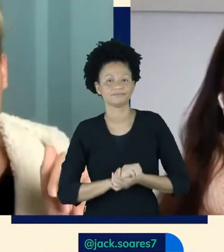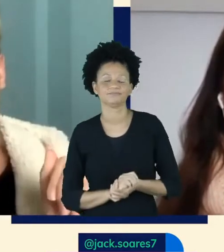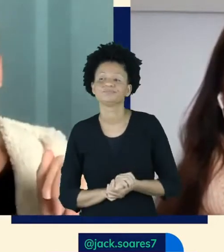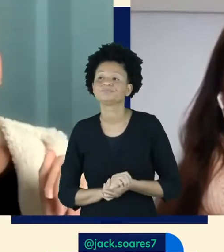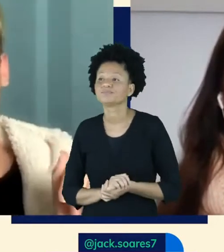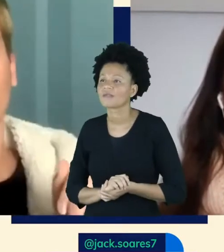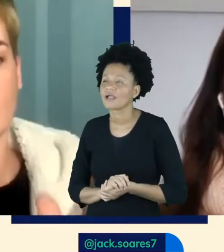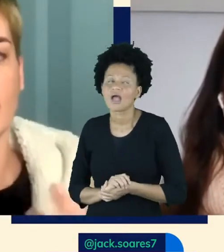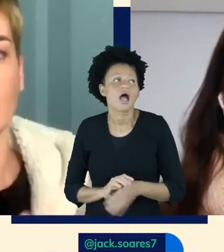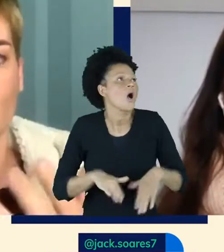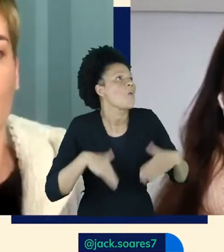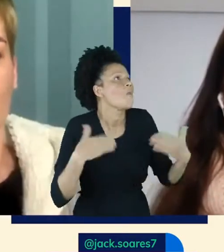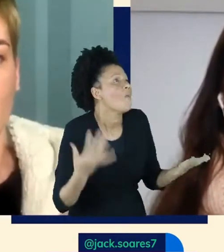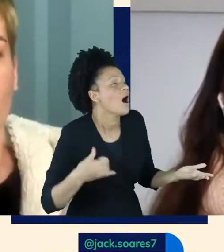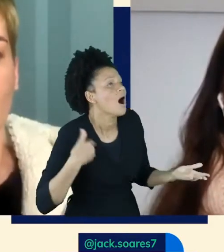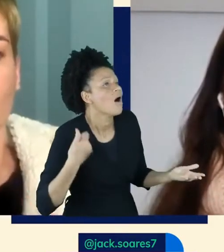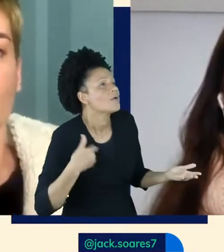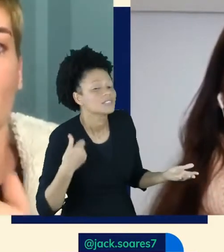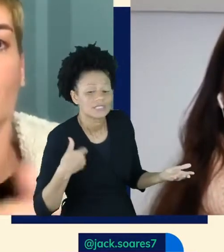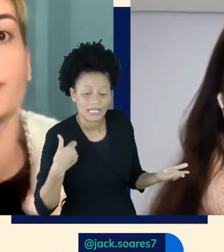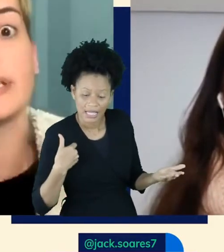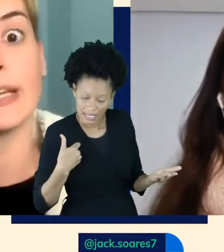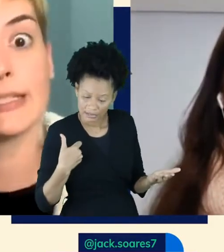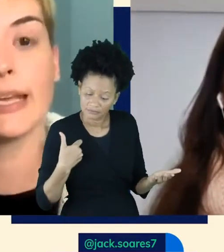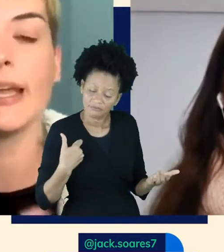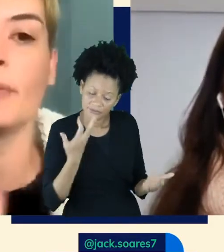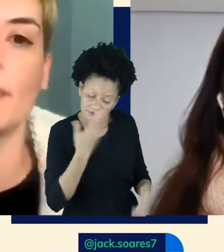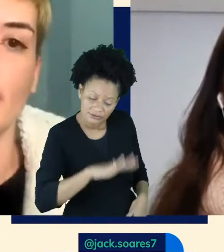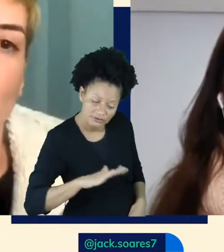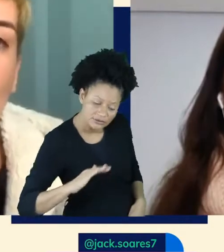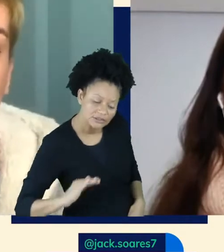fazer a higiene sozinha? Então, já que a gente está falando isso, quando você